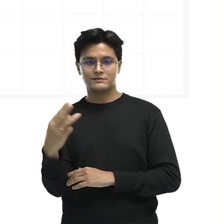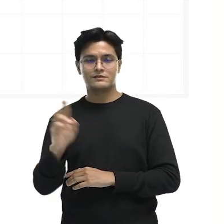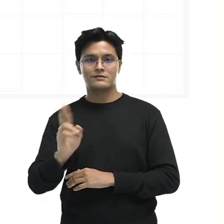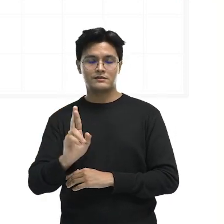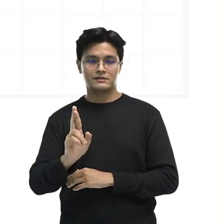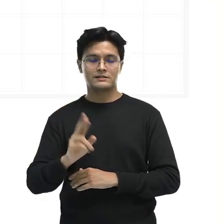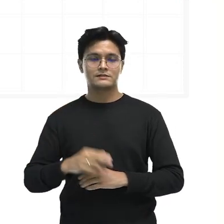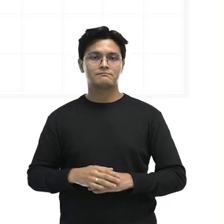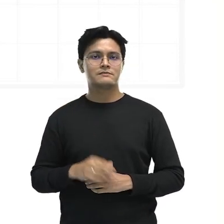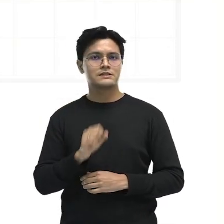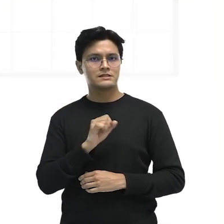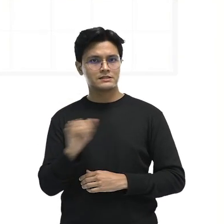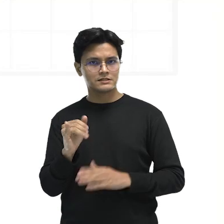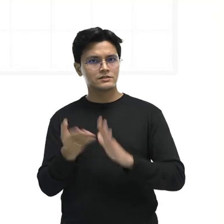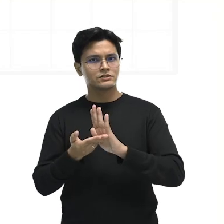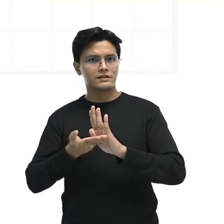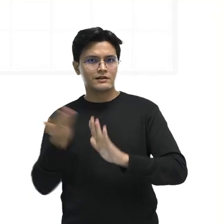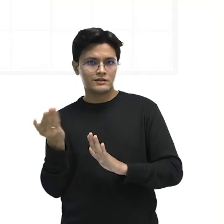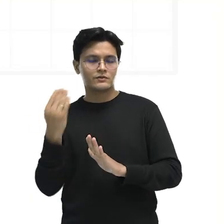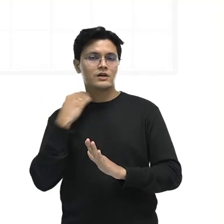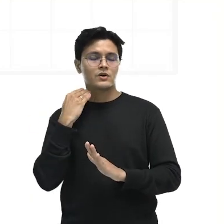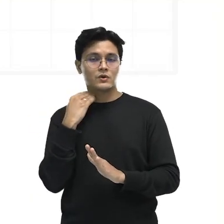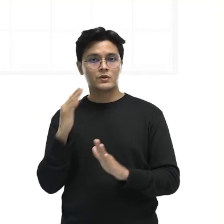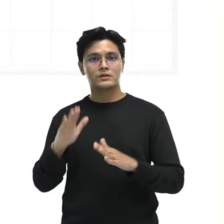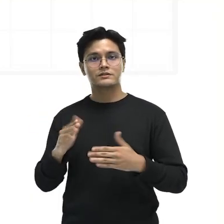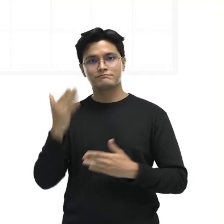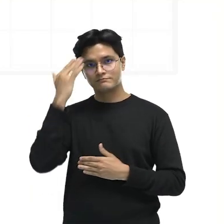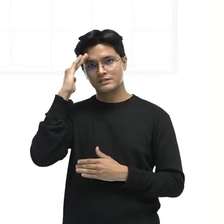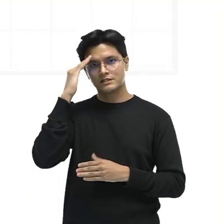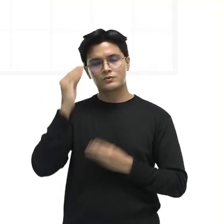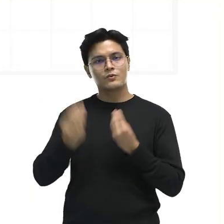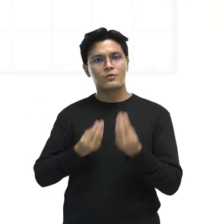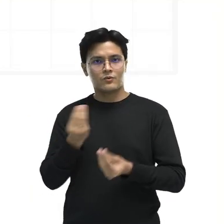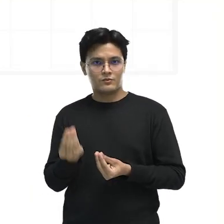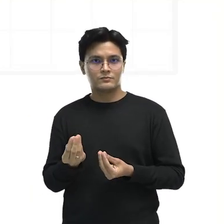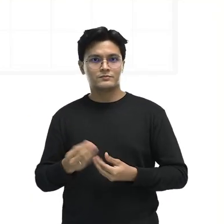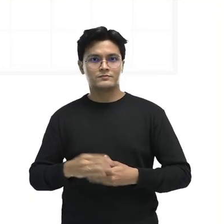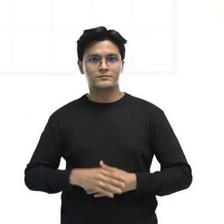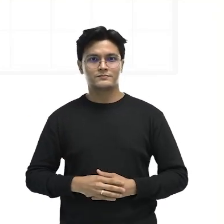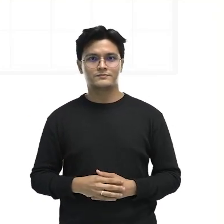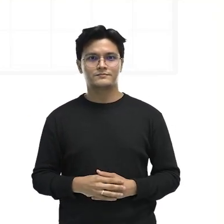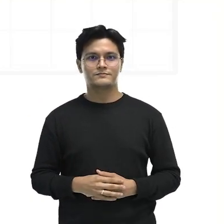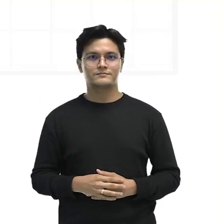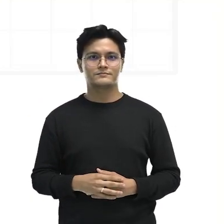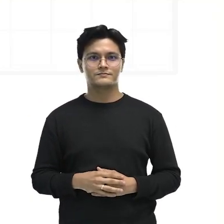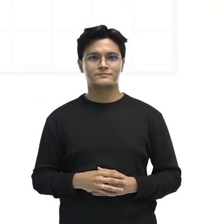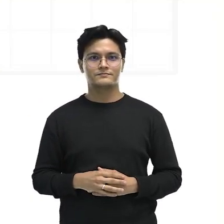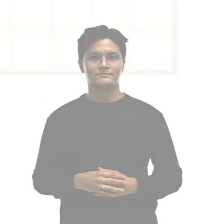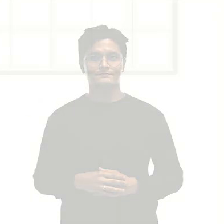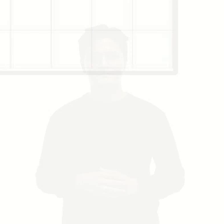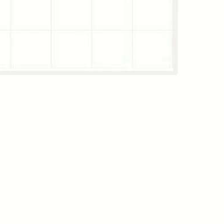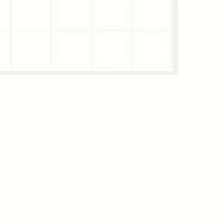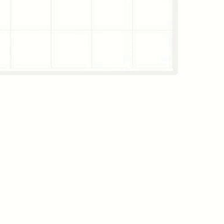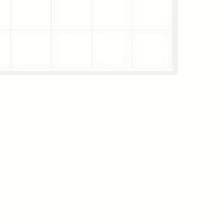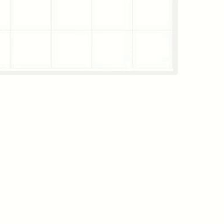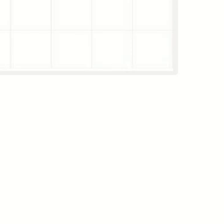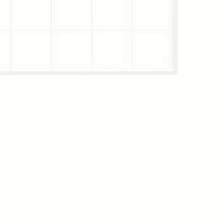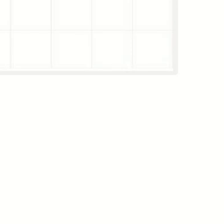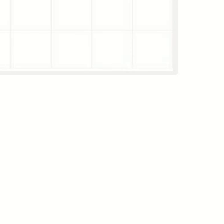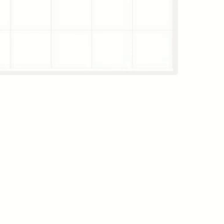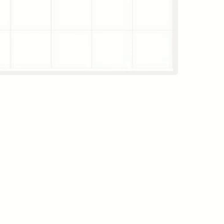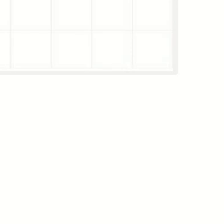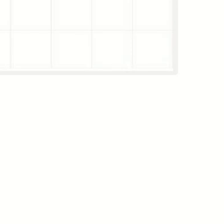R$953. Se saiu da conta dele, eu entendo que o sinal desse número será um sinal